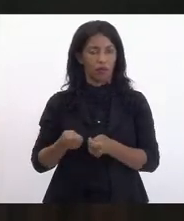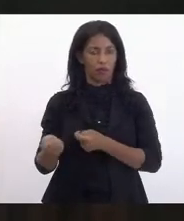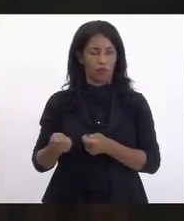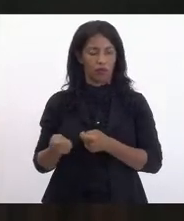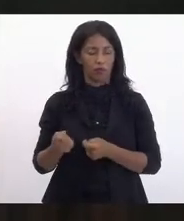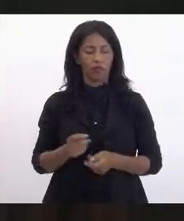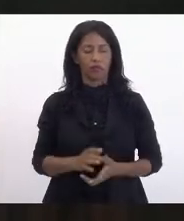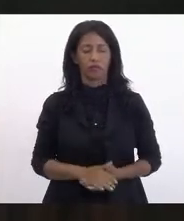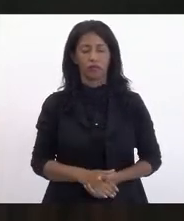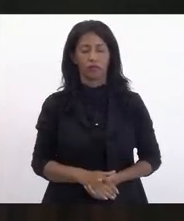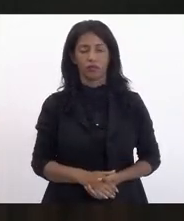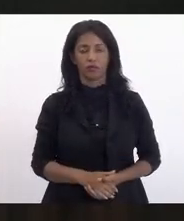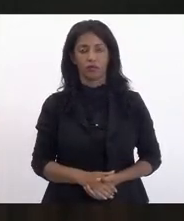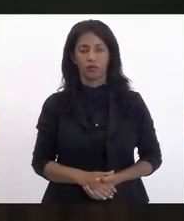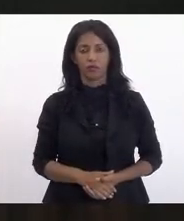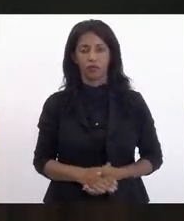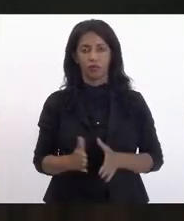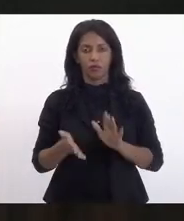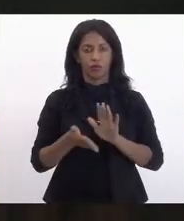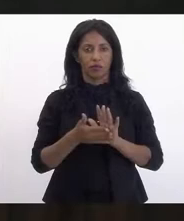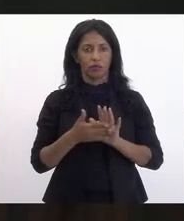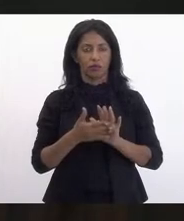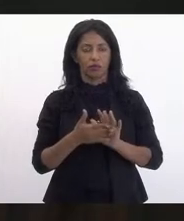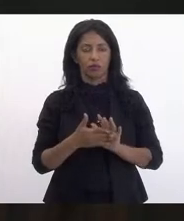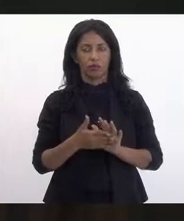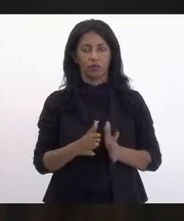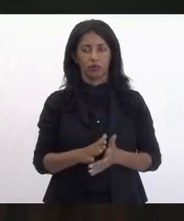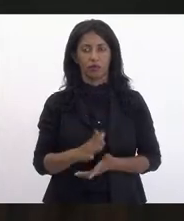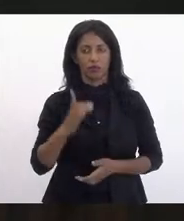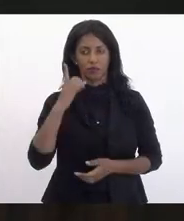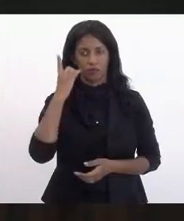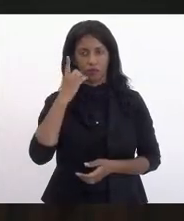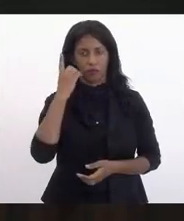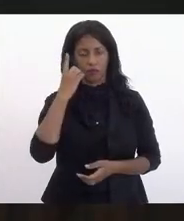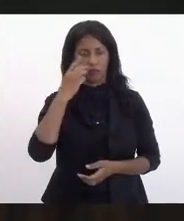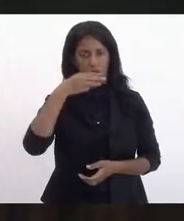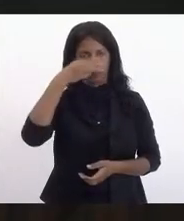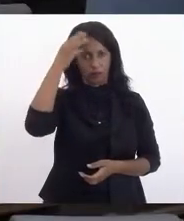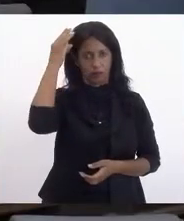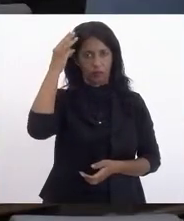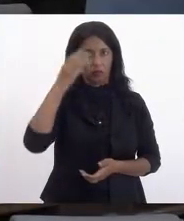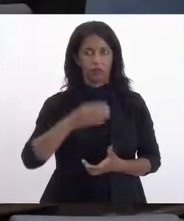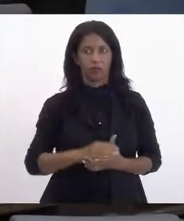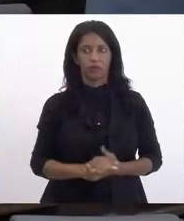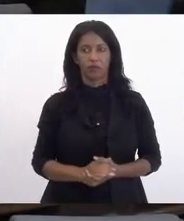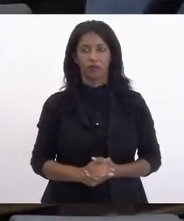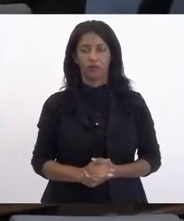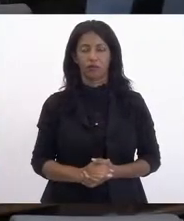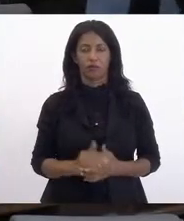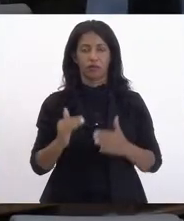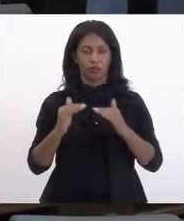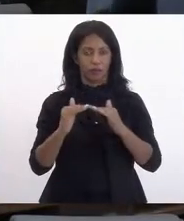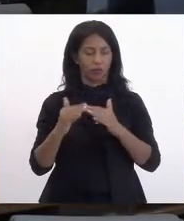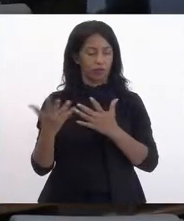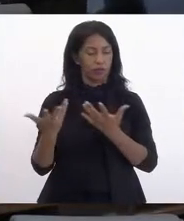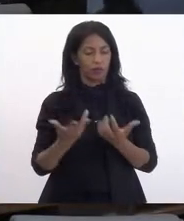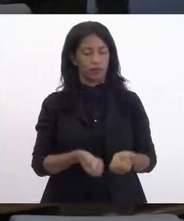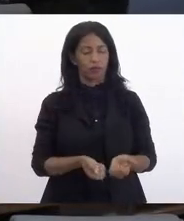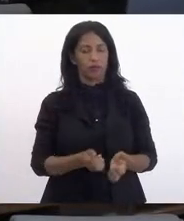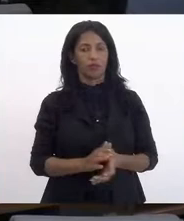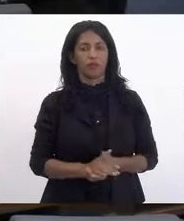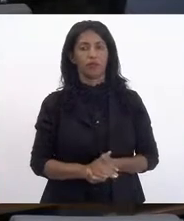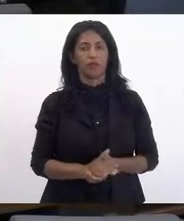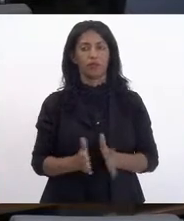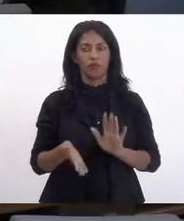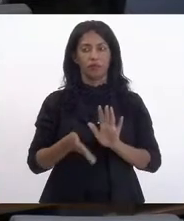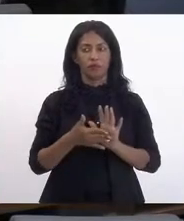e Controle. Para emitir parecer, deputado Márcio Pacheco. Parecer favorável, presidente. Com